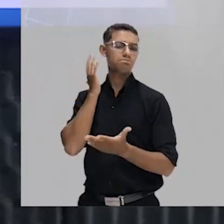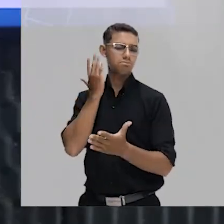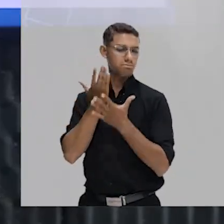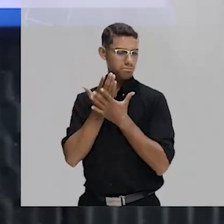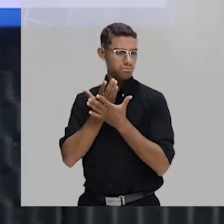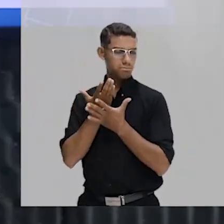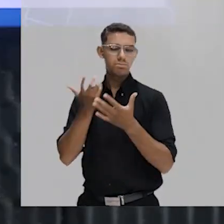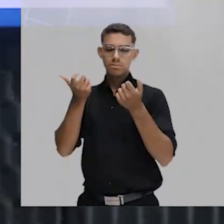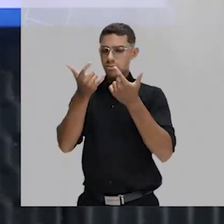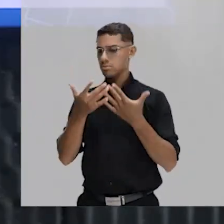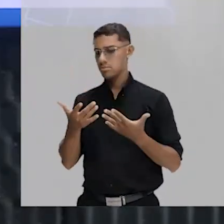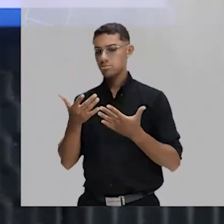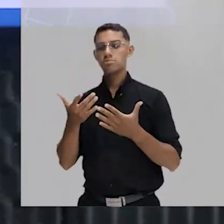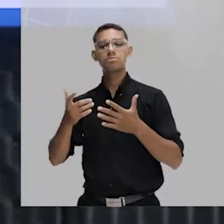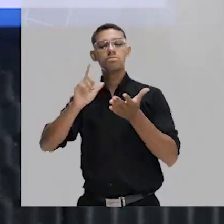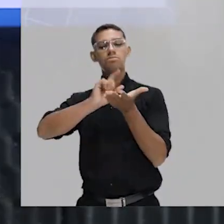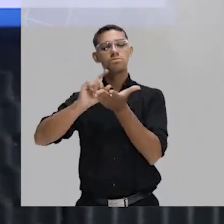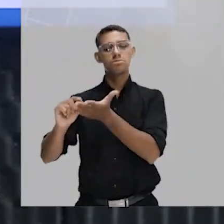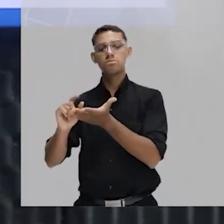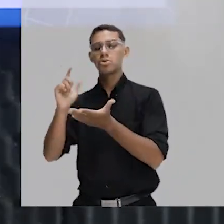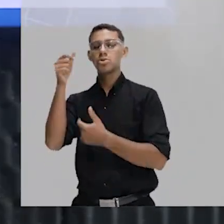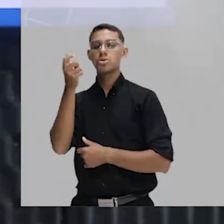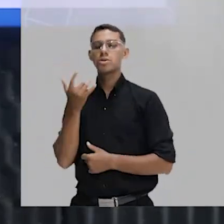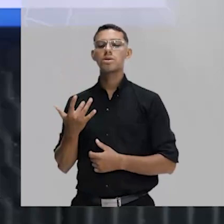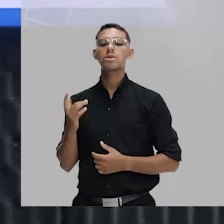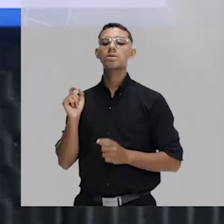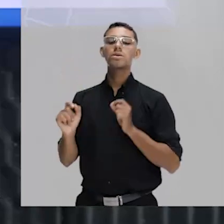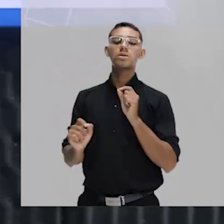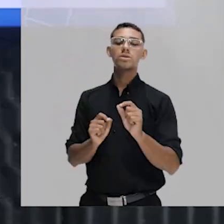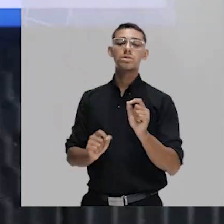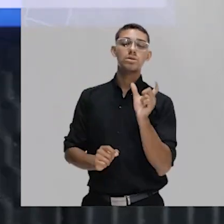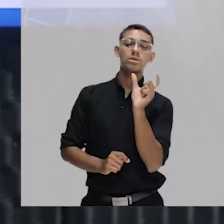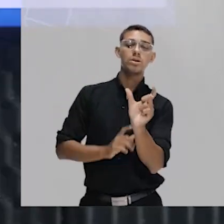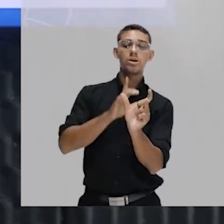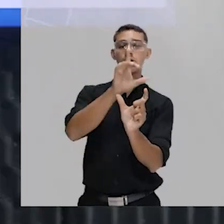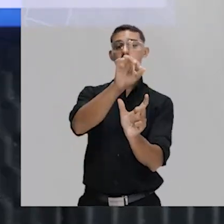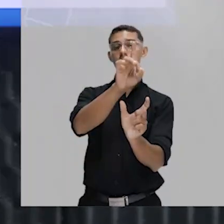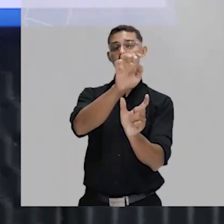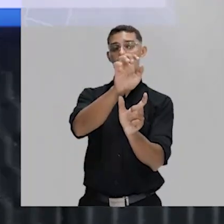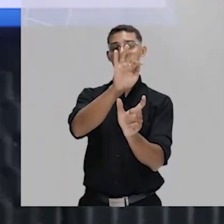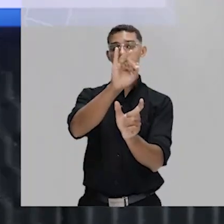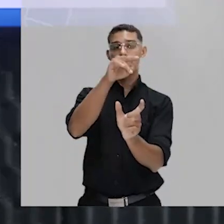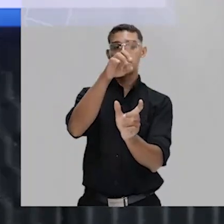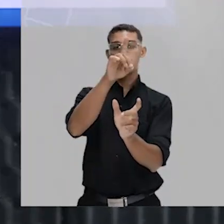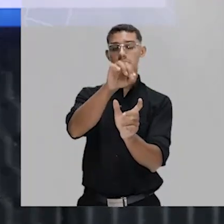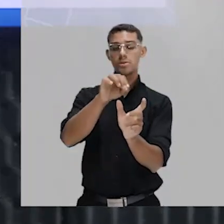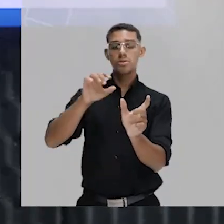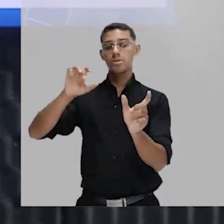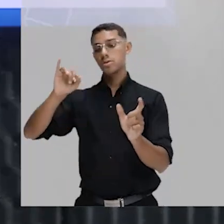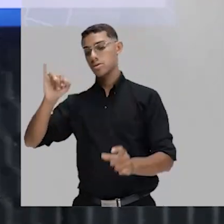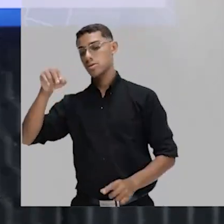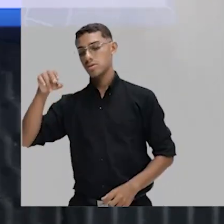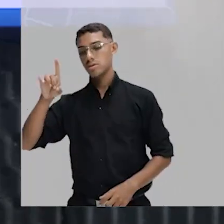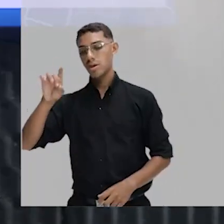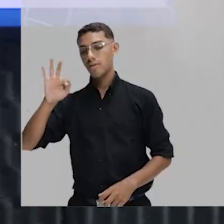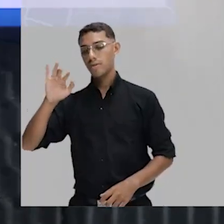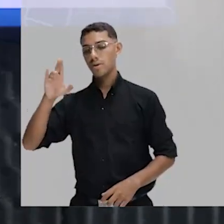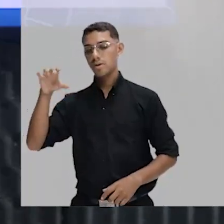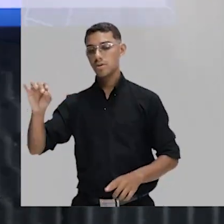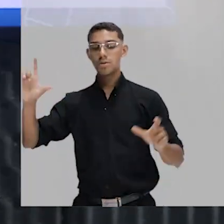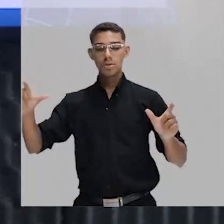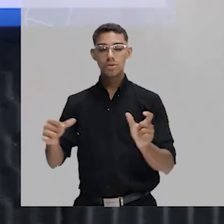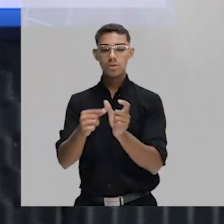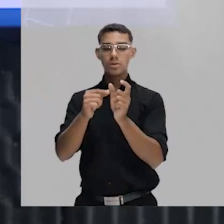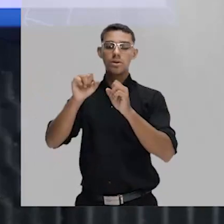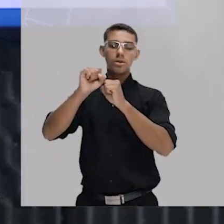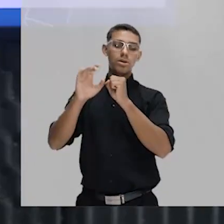artigo definido e indefinido são palavras que se antepõem aos substantivos. Eles podem atribuir o gênero,